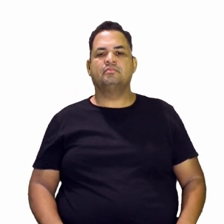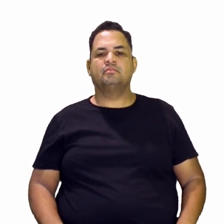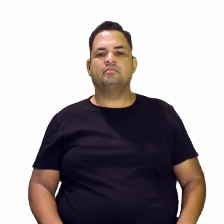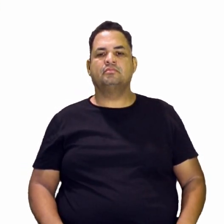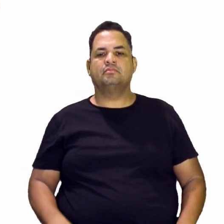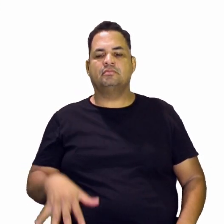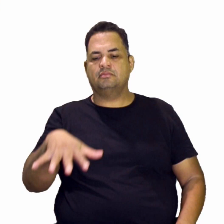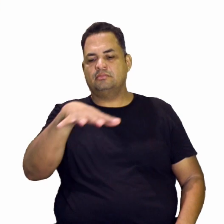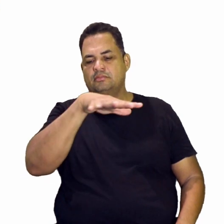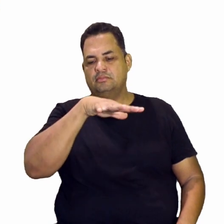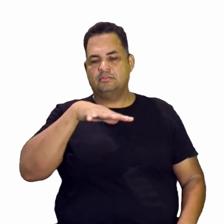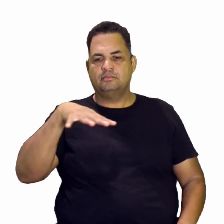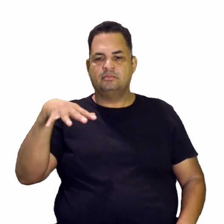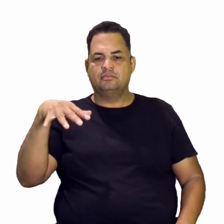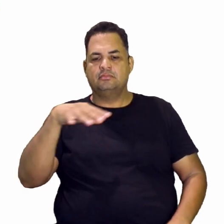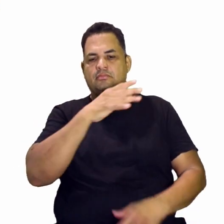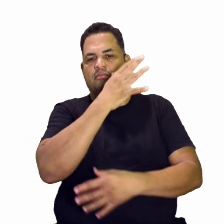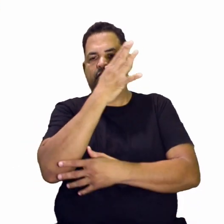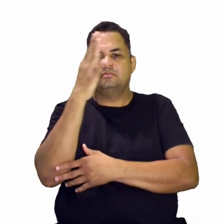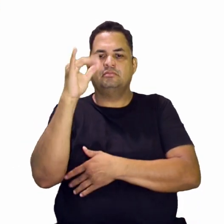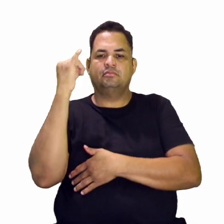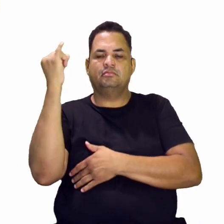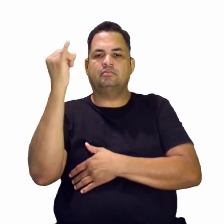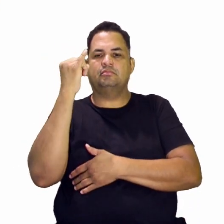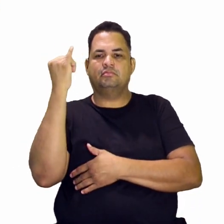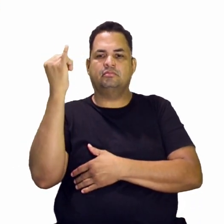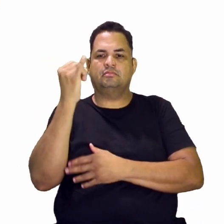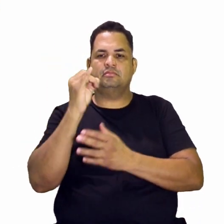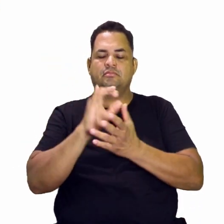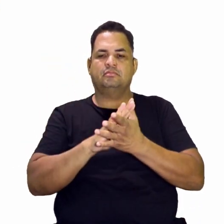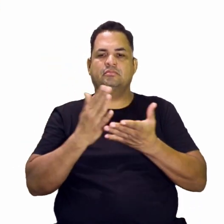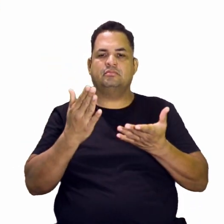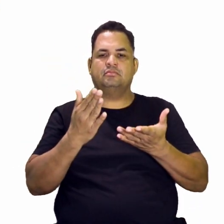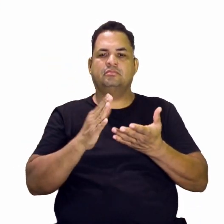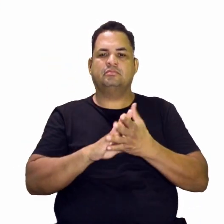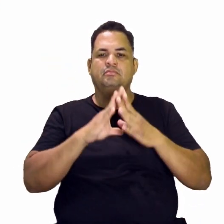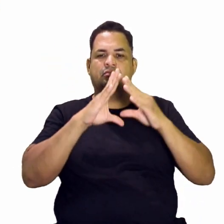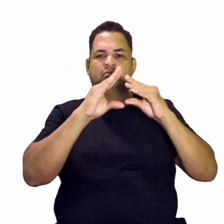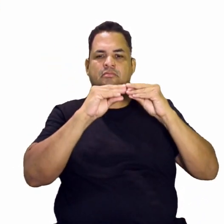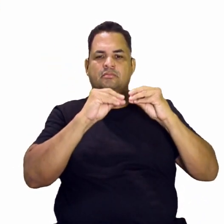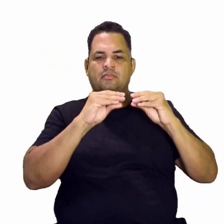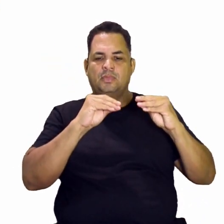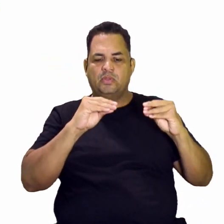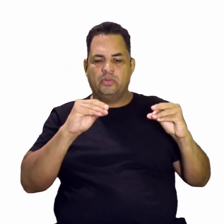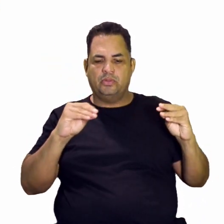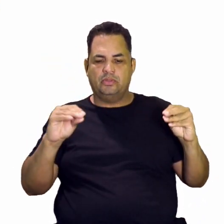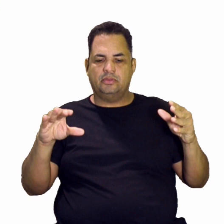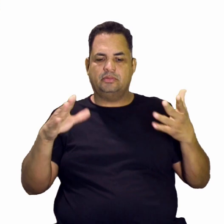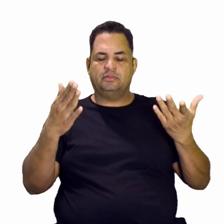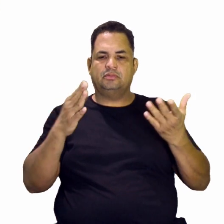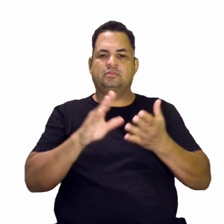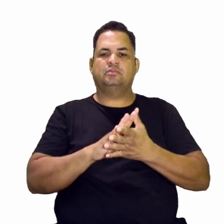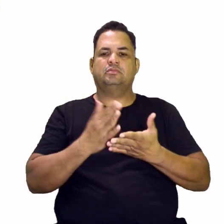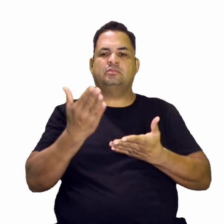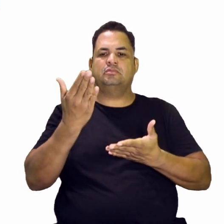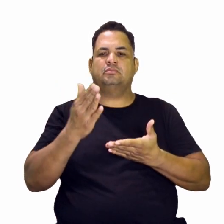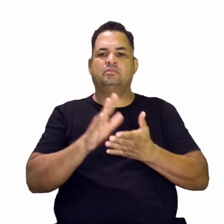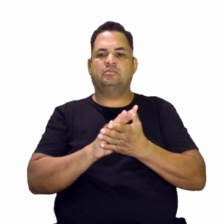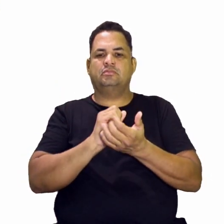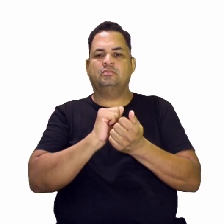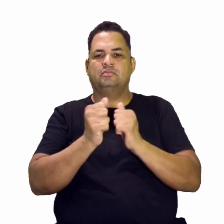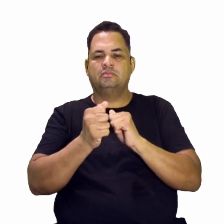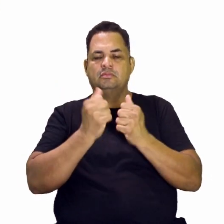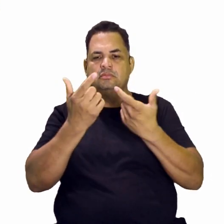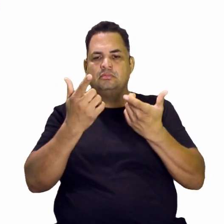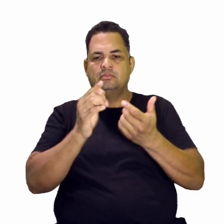No ambiente, gente, de floresta, eles são muito importantes, eles são agentes aí da decomposição, né? Então, eles são